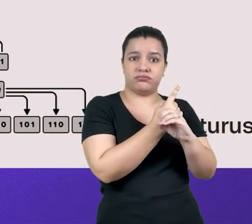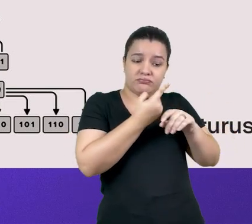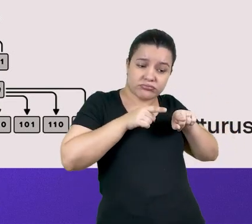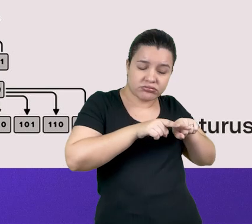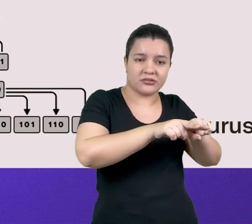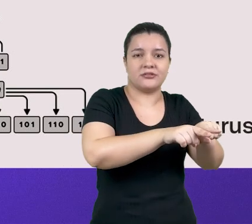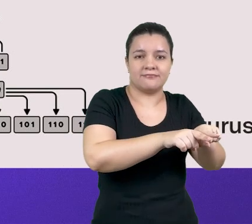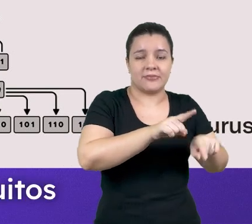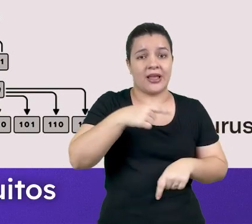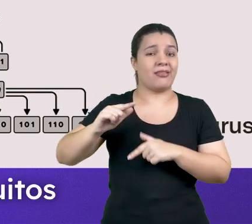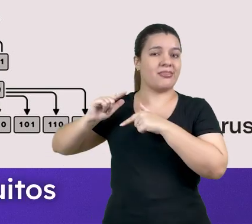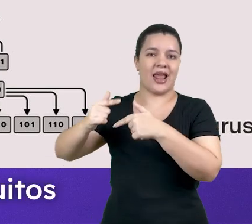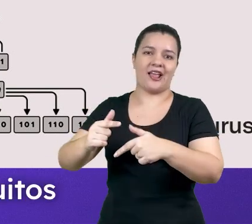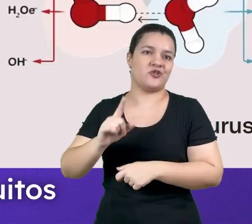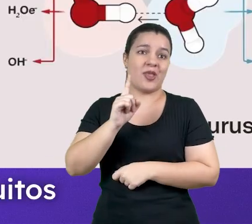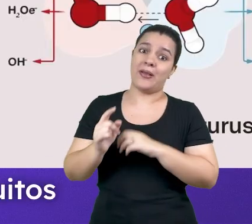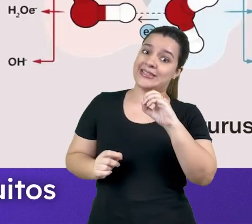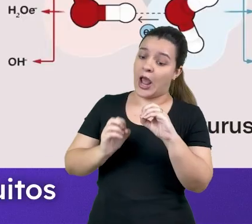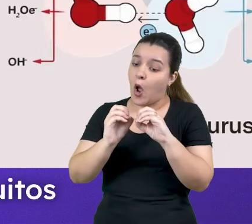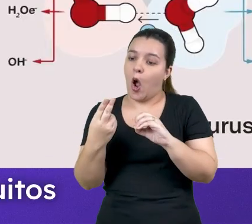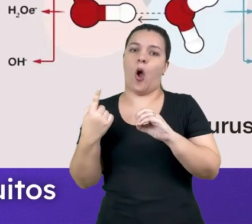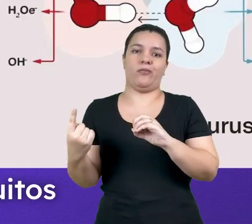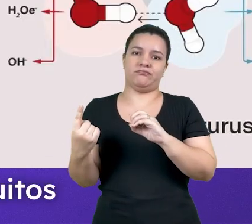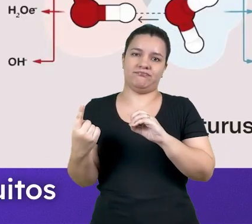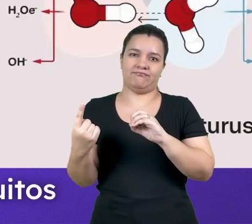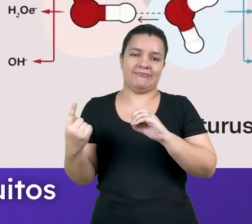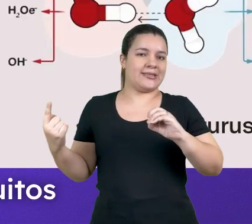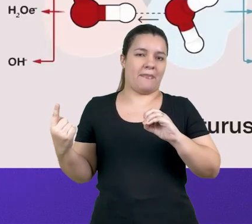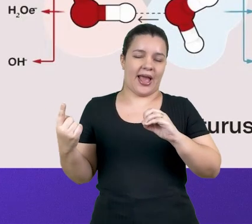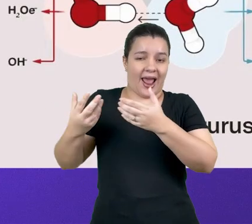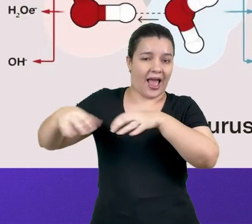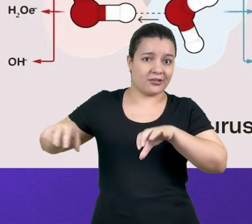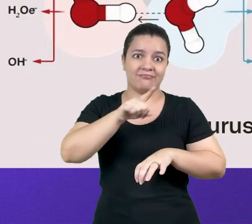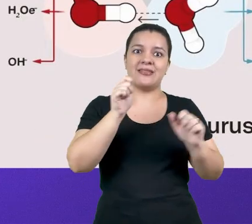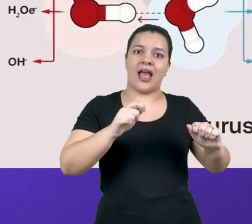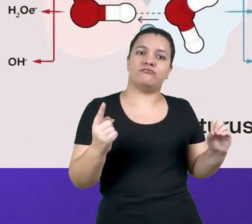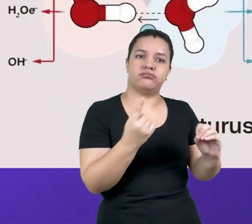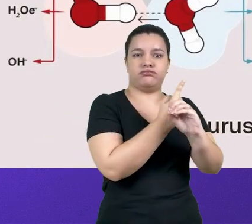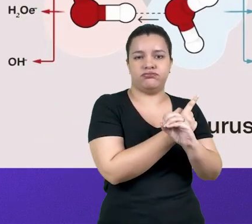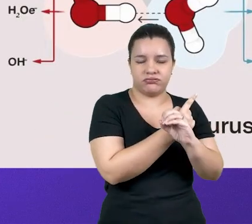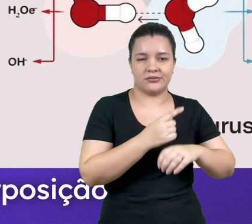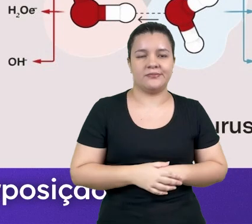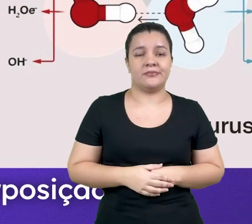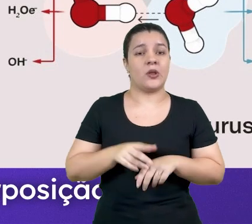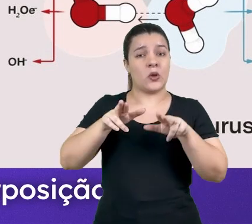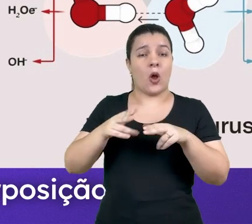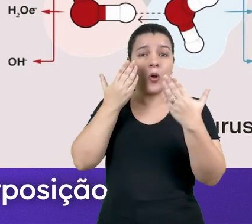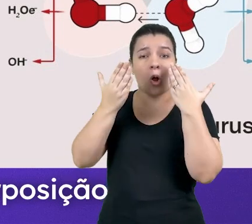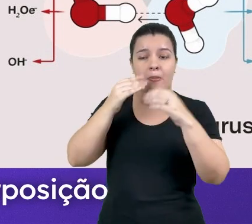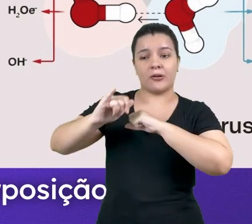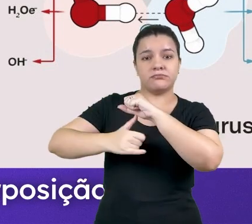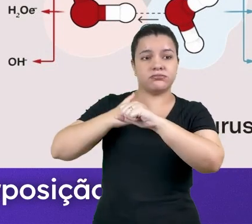forma simultânea. E qual é a relação disso com a química? Bom, pois bem, em muitos sistemas da química, muitas